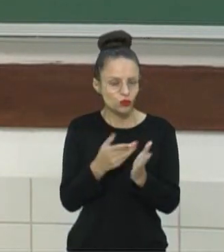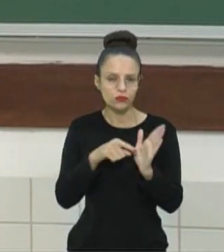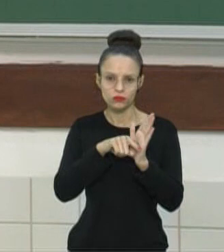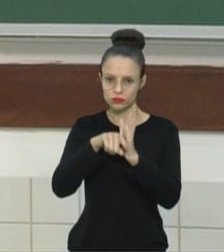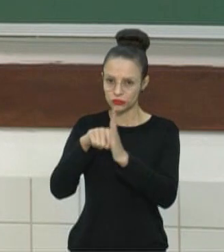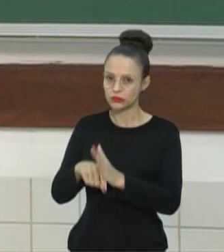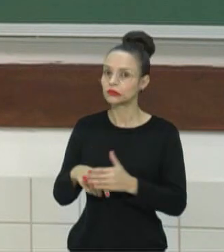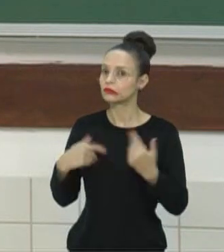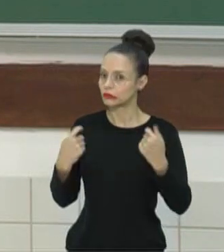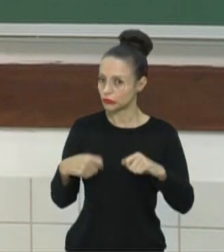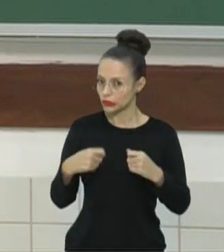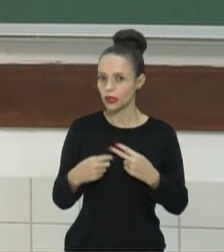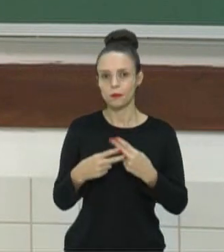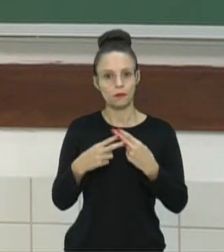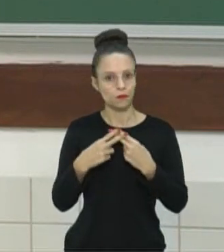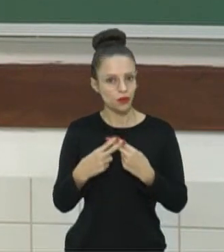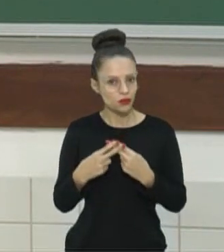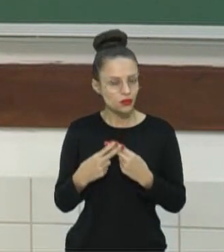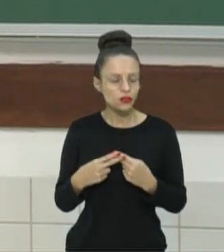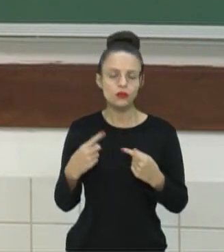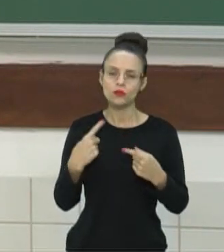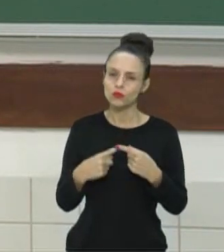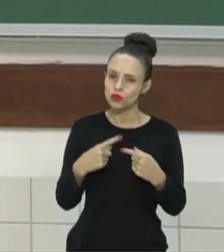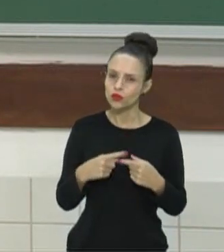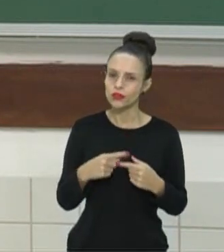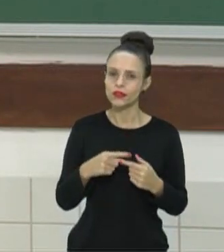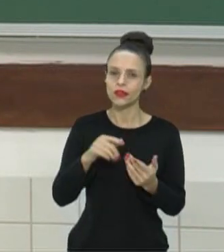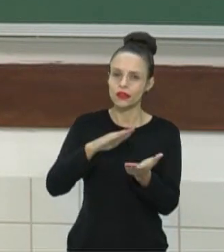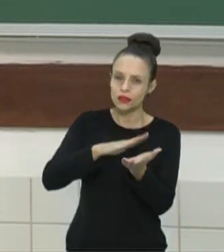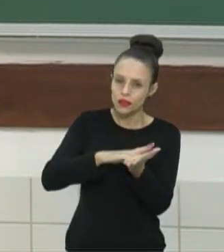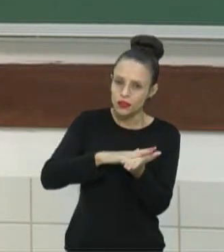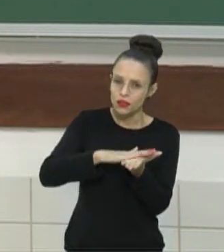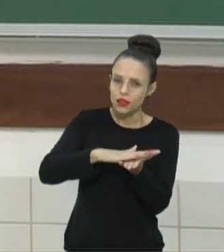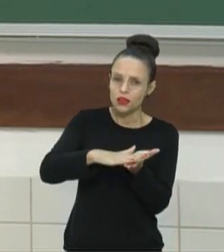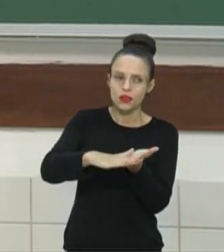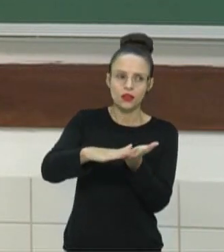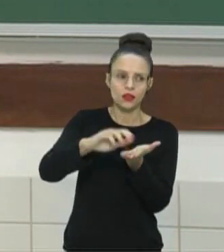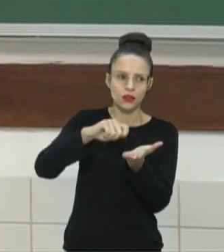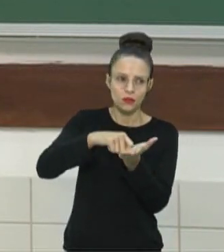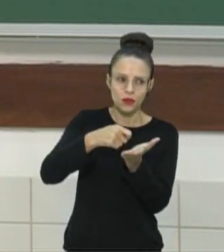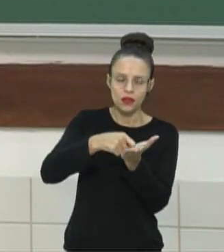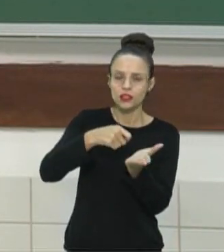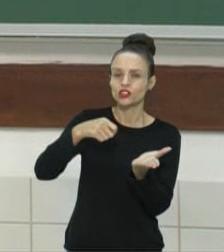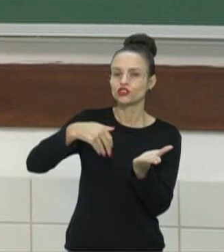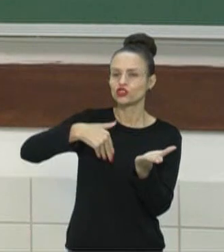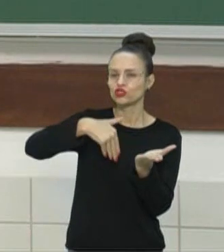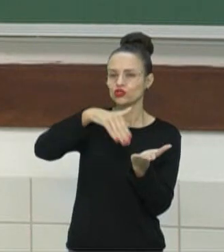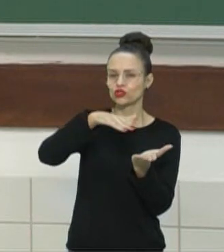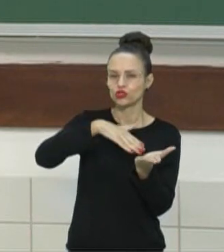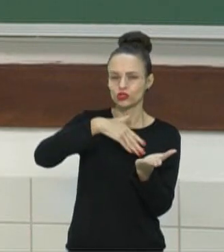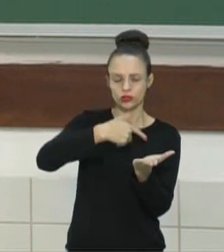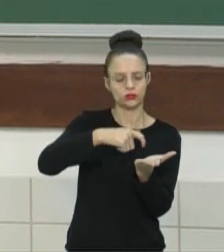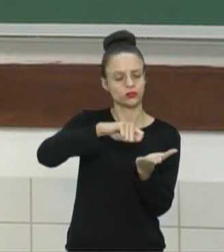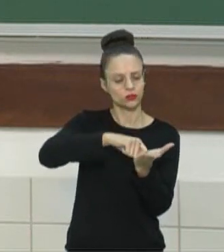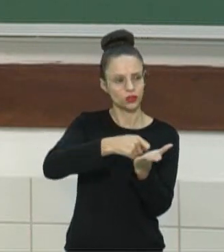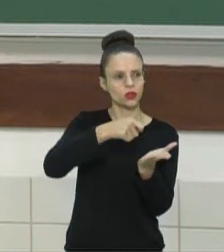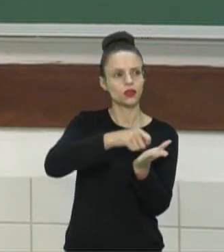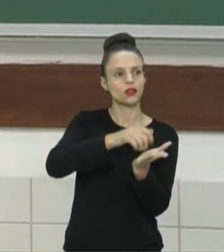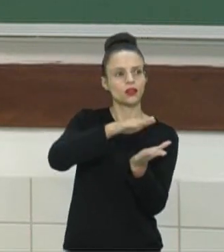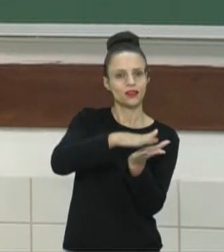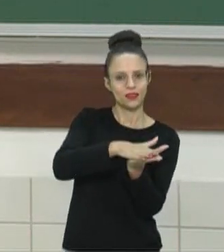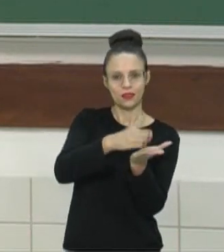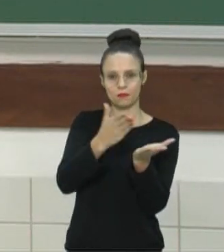ter muita paciência, porque cada camada que é colocada de tinta, você tem que fazer a